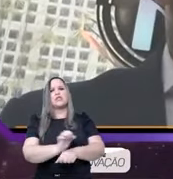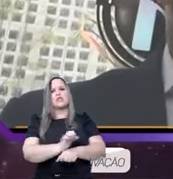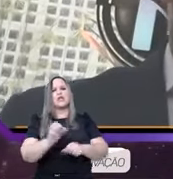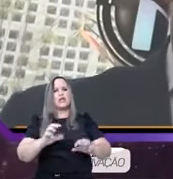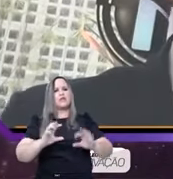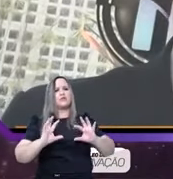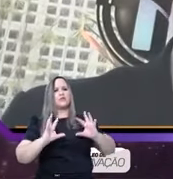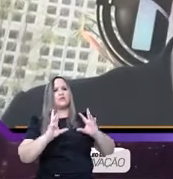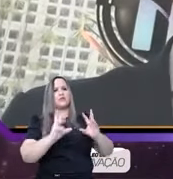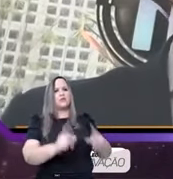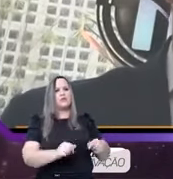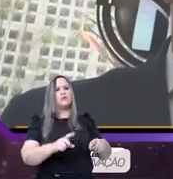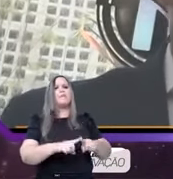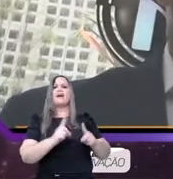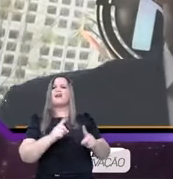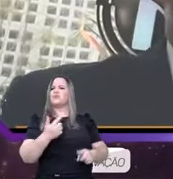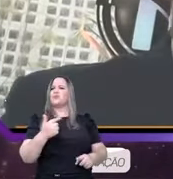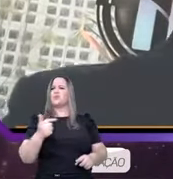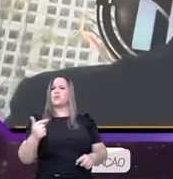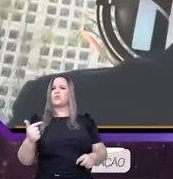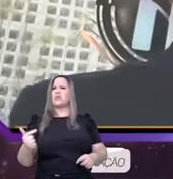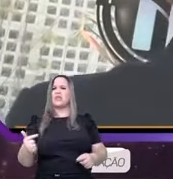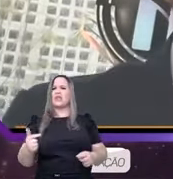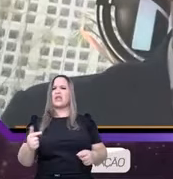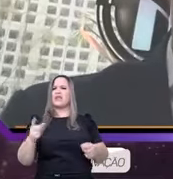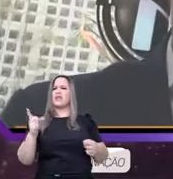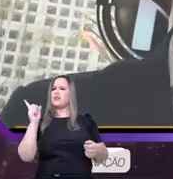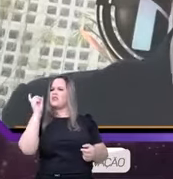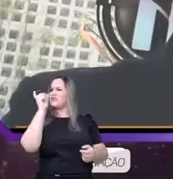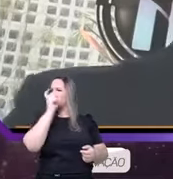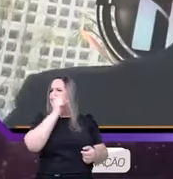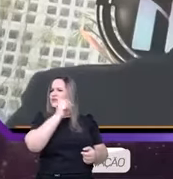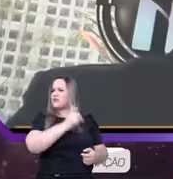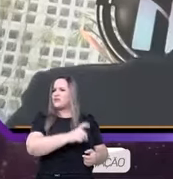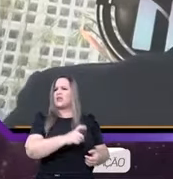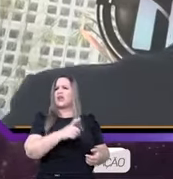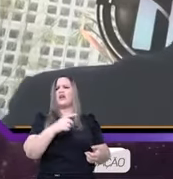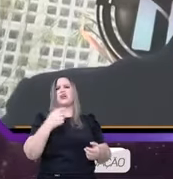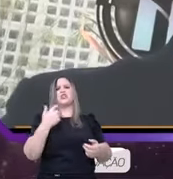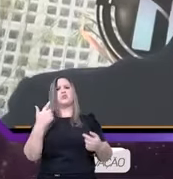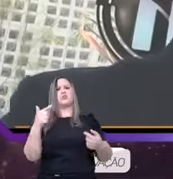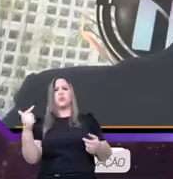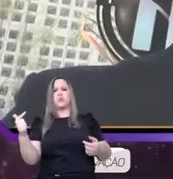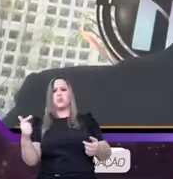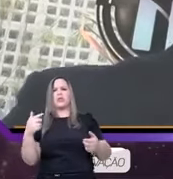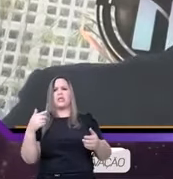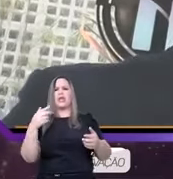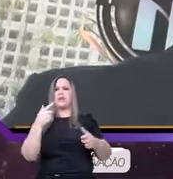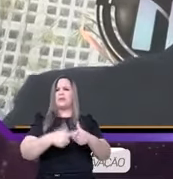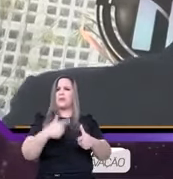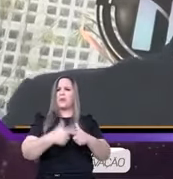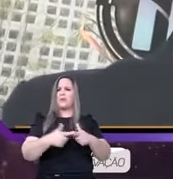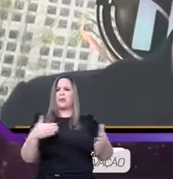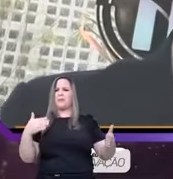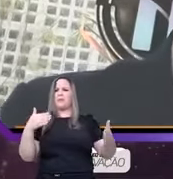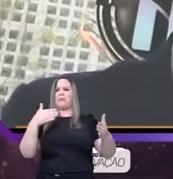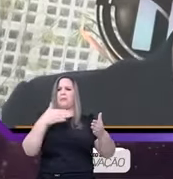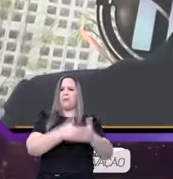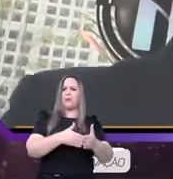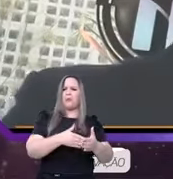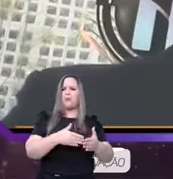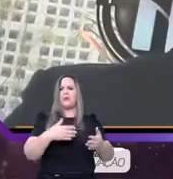mas não há dificuldades ou não haveria empecilho para que, por exemplo, as